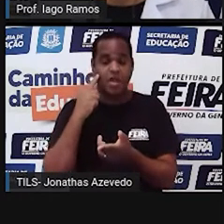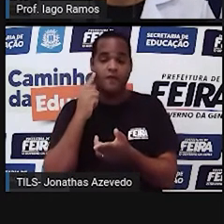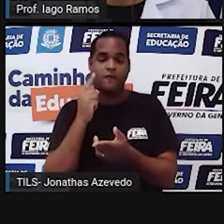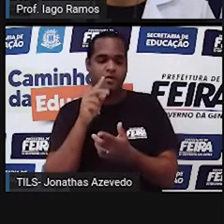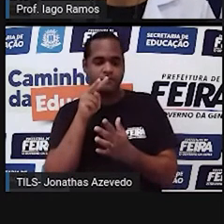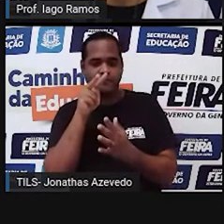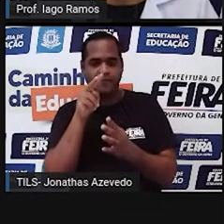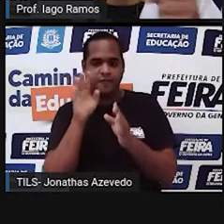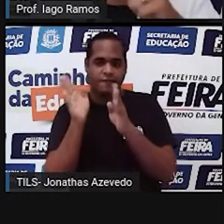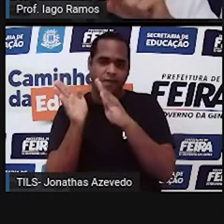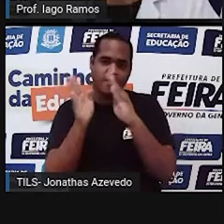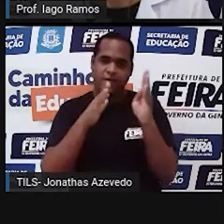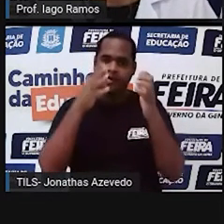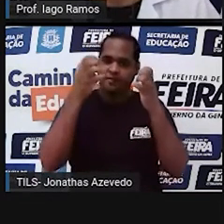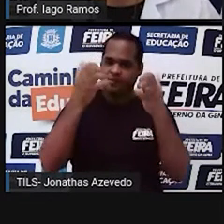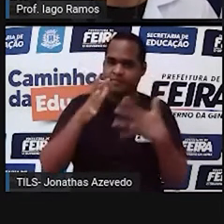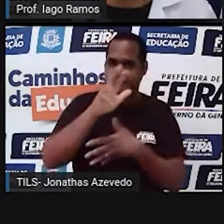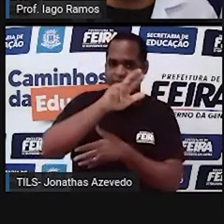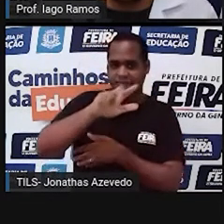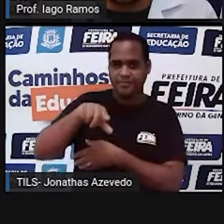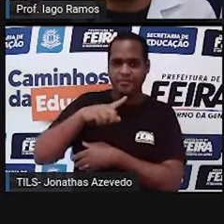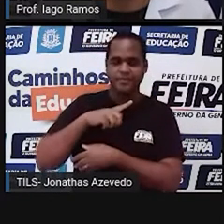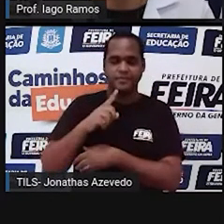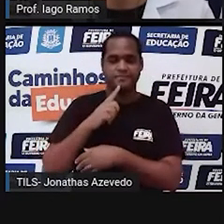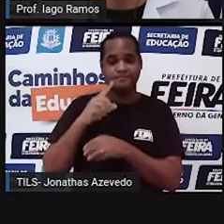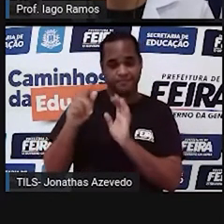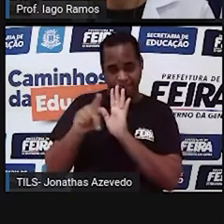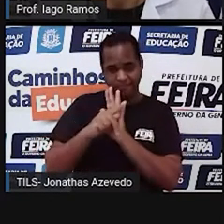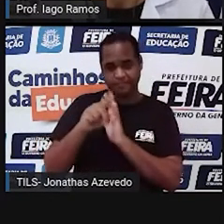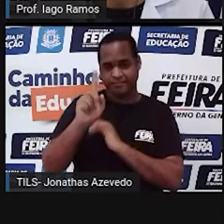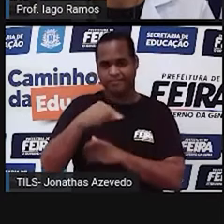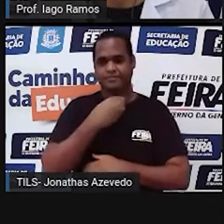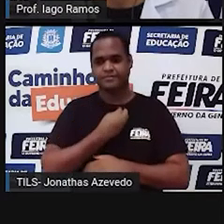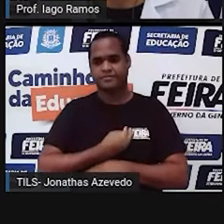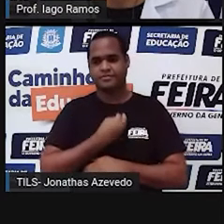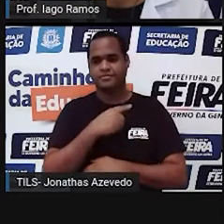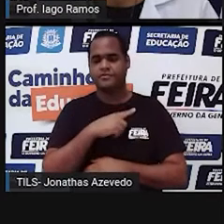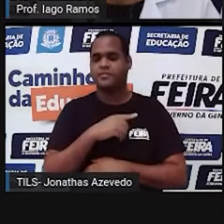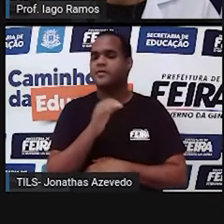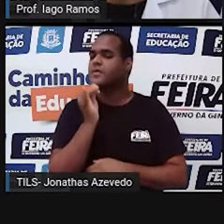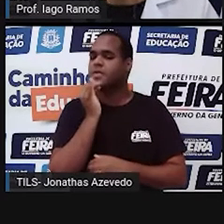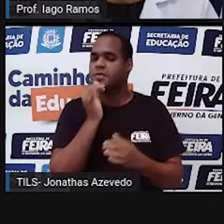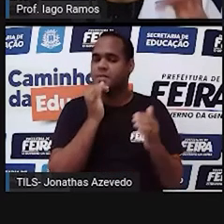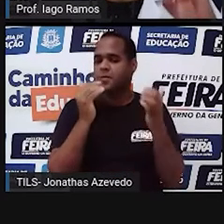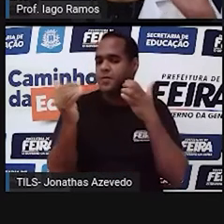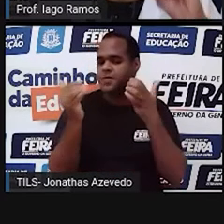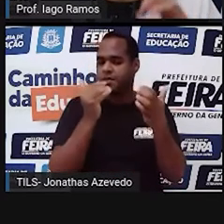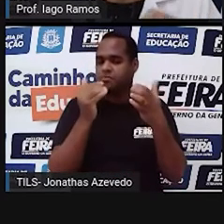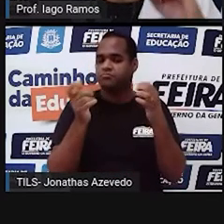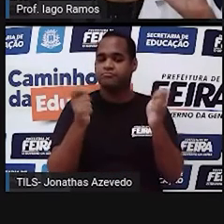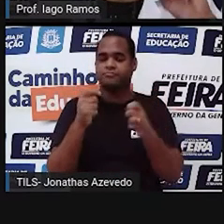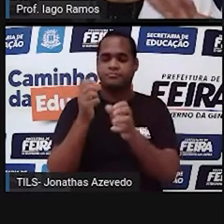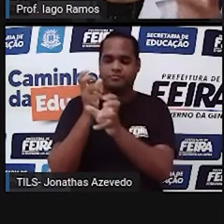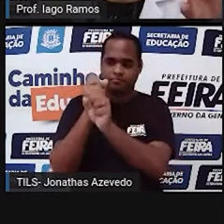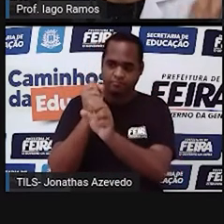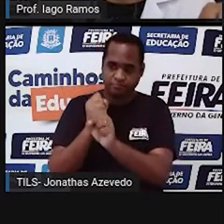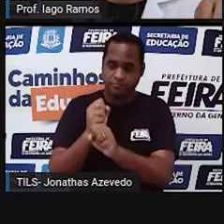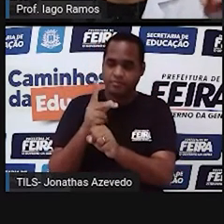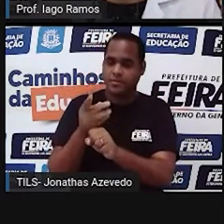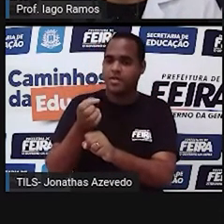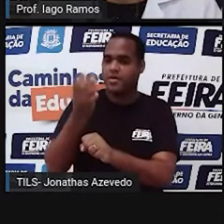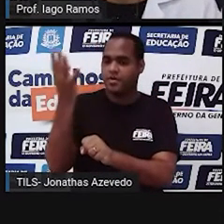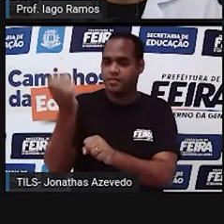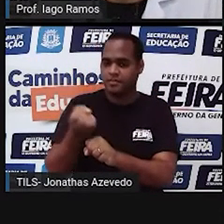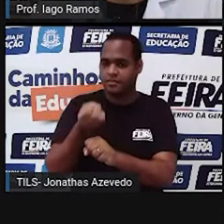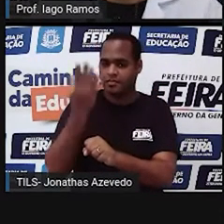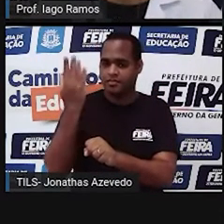essas coisas por aí, mas a gente também faz parte delas, né? Por exemplo, a quantidade de estudantes da Rede